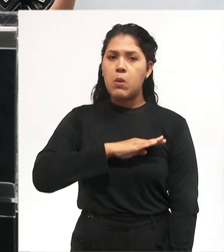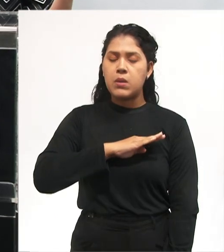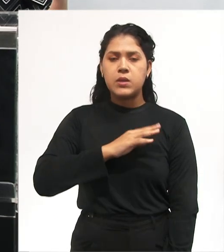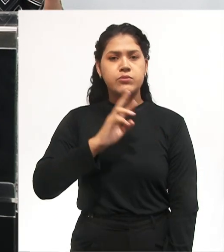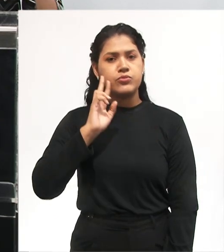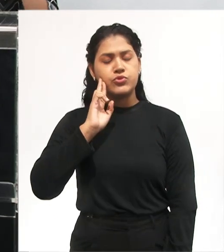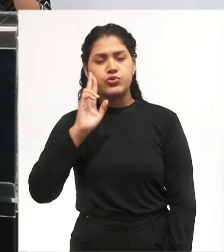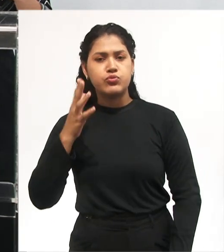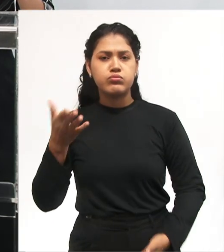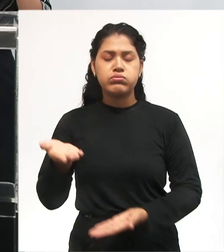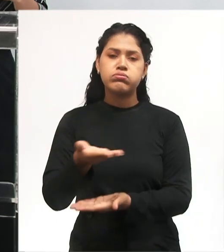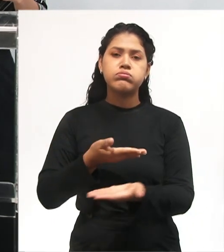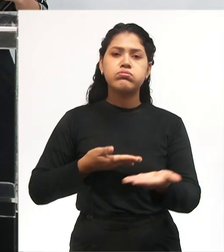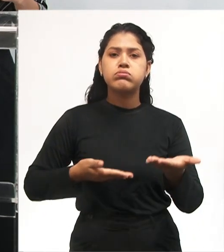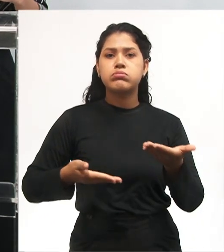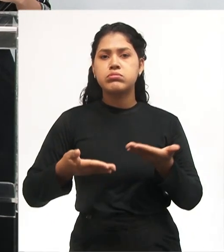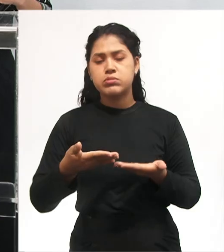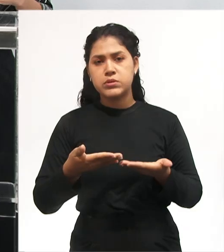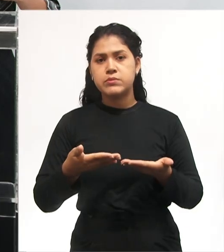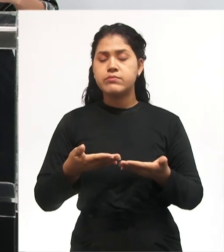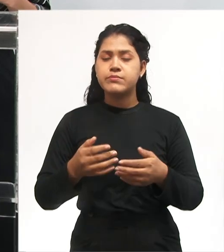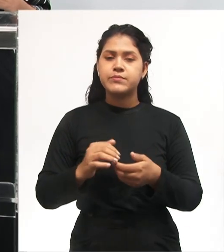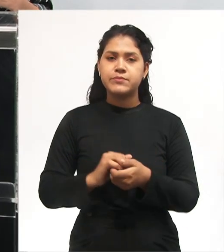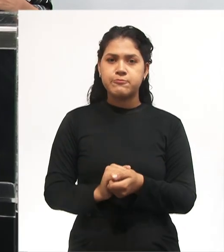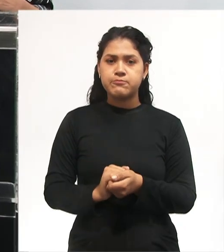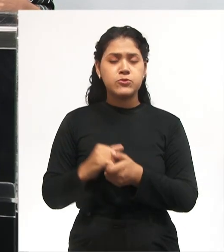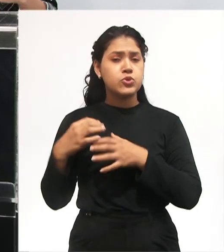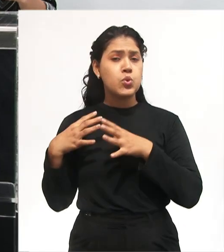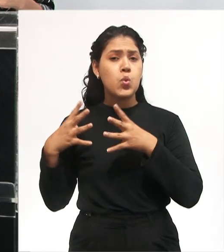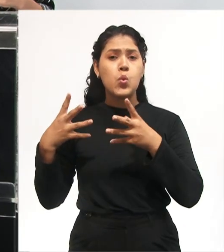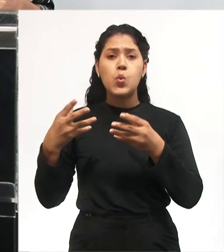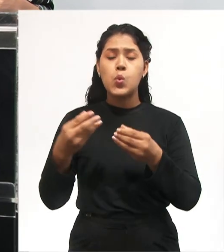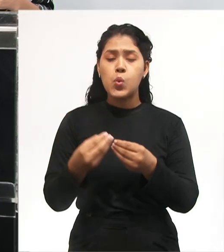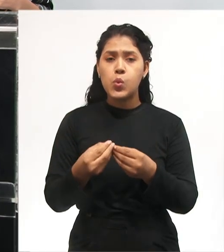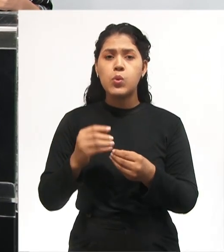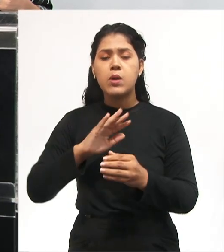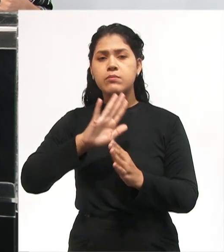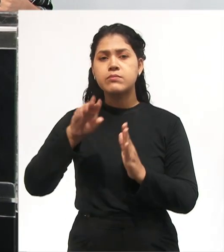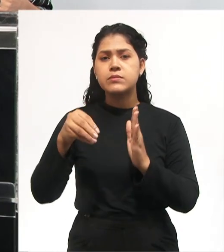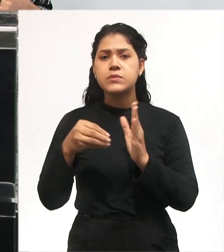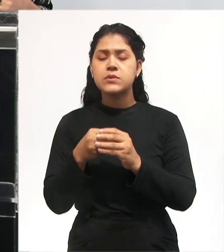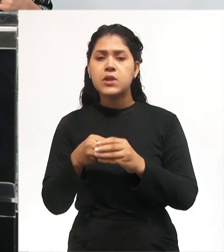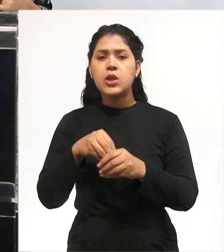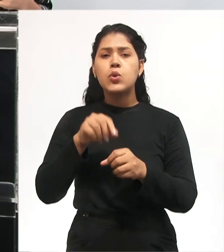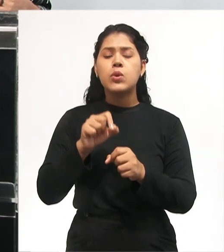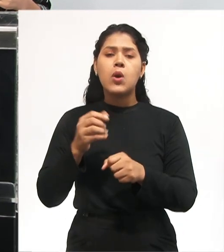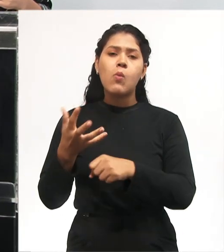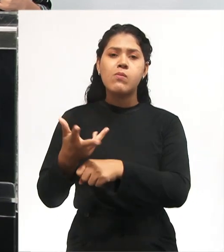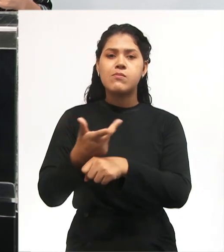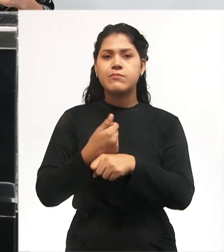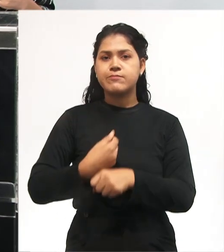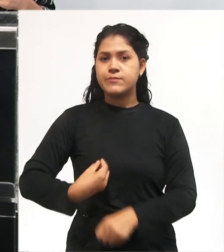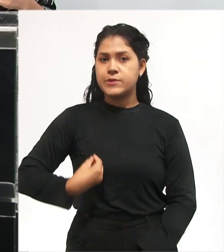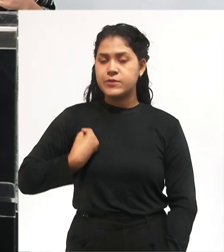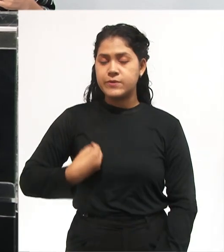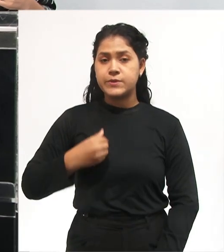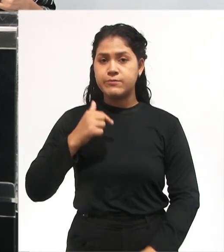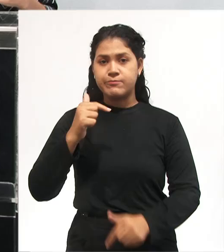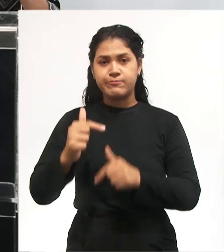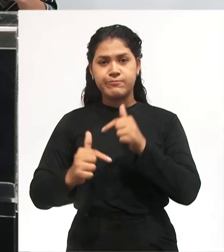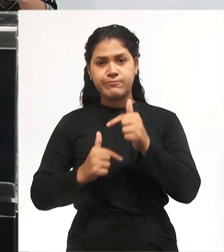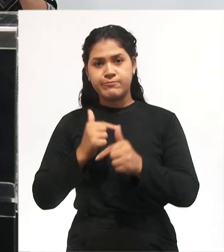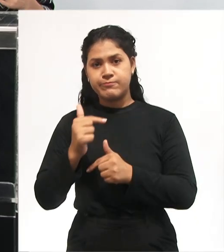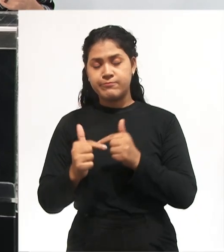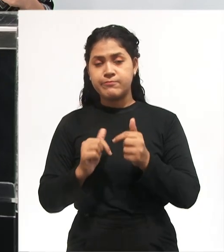sua chefia, relação com os clientes. Então, tudo isso são elementos que estão dentro da qualidade de vida. E também